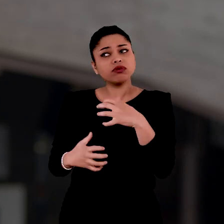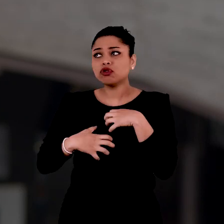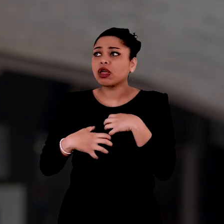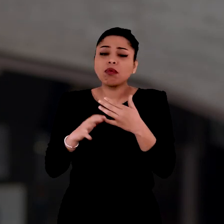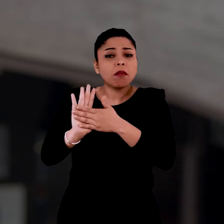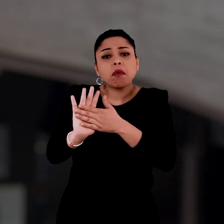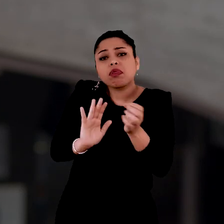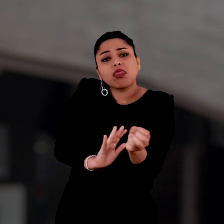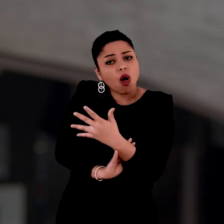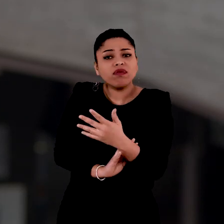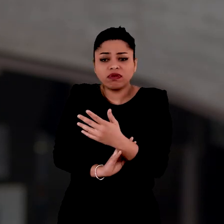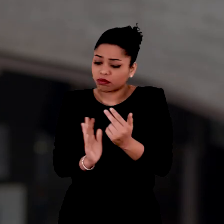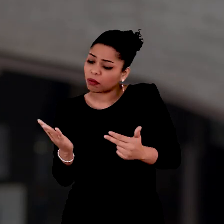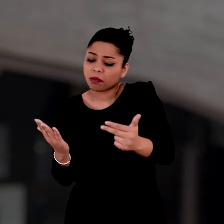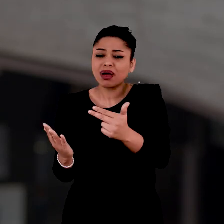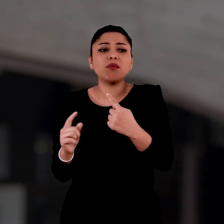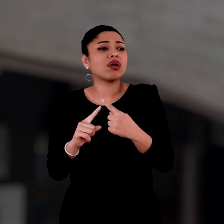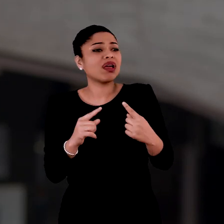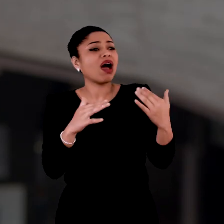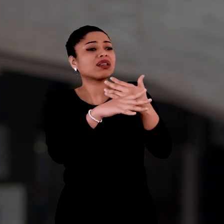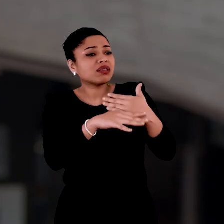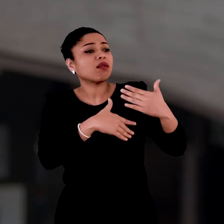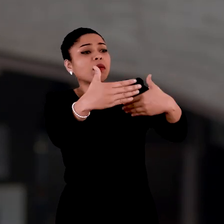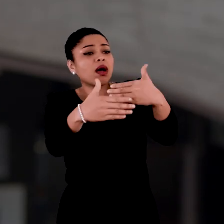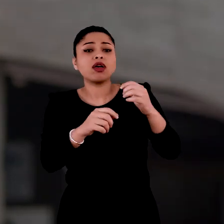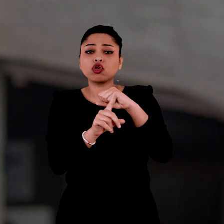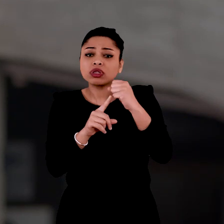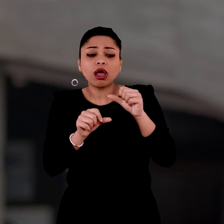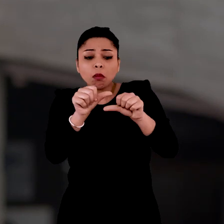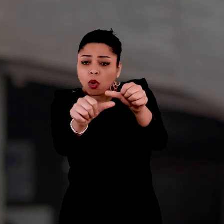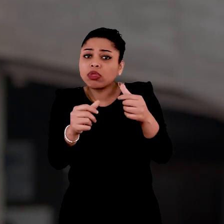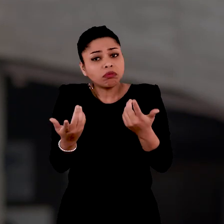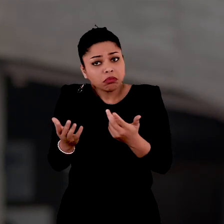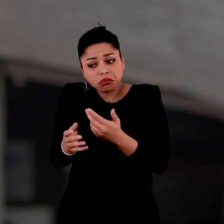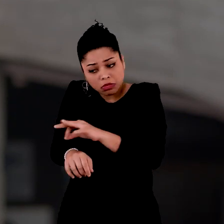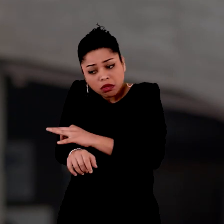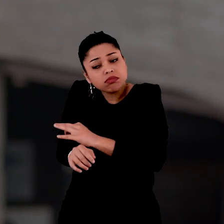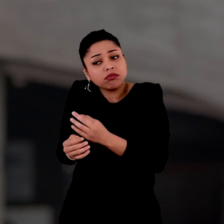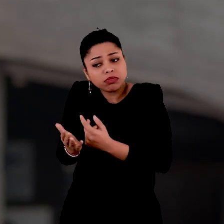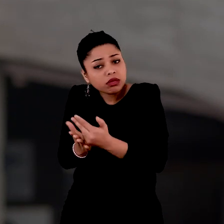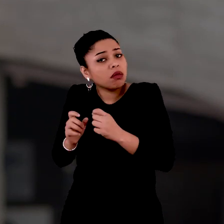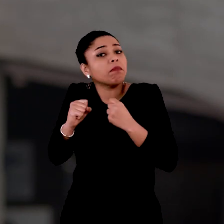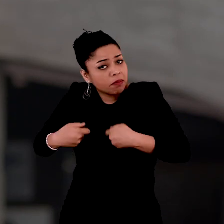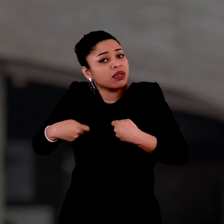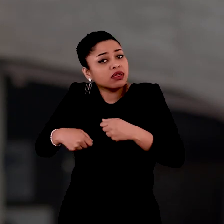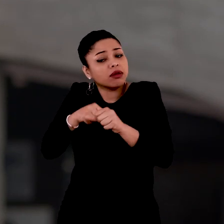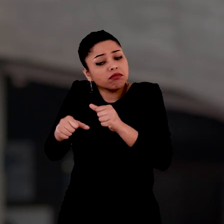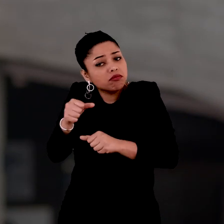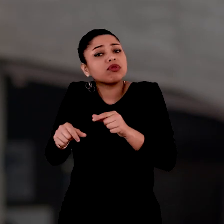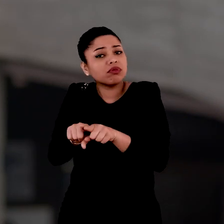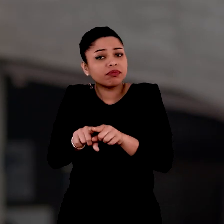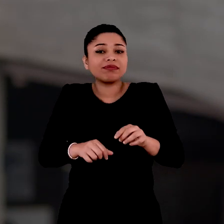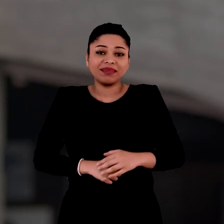jeito de ocupar as moradias, os espaços de trabalho, as cidades. E essa incorporadora, ela dá espaço para tudo isso.